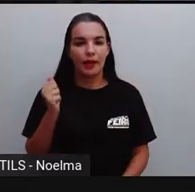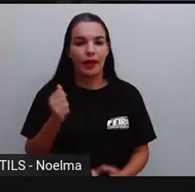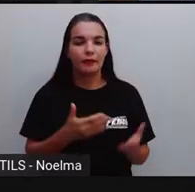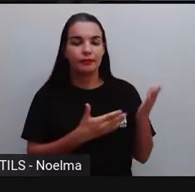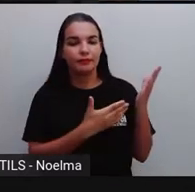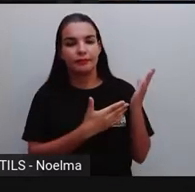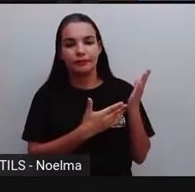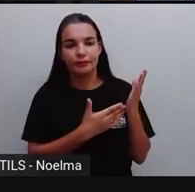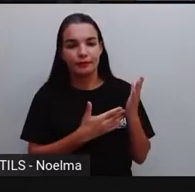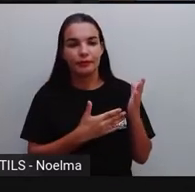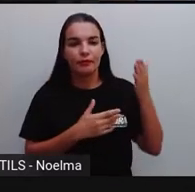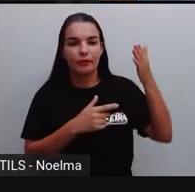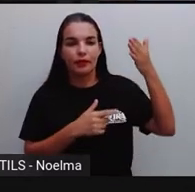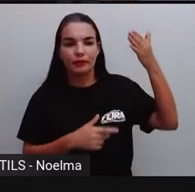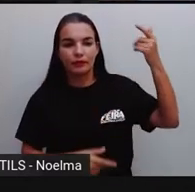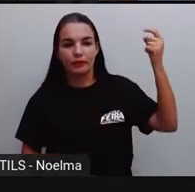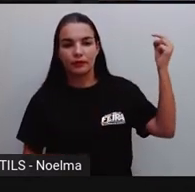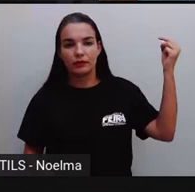senhora,